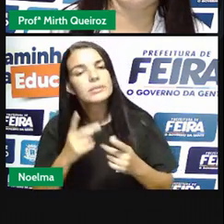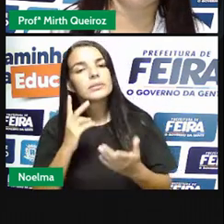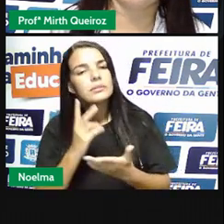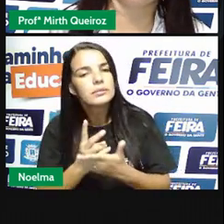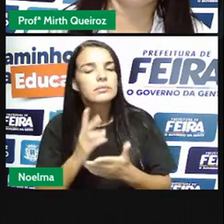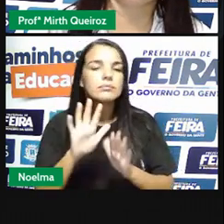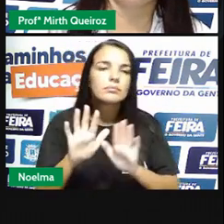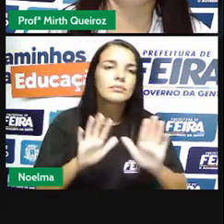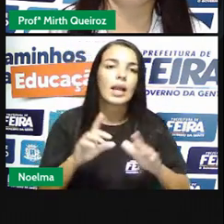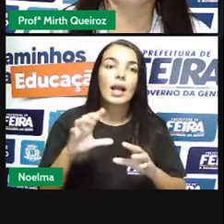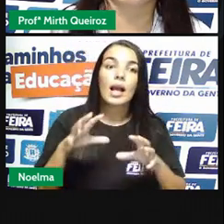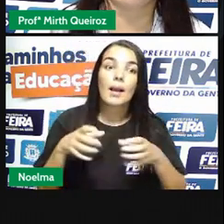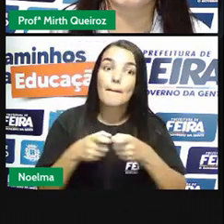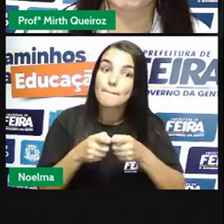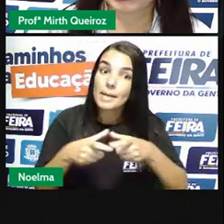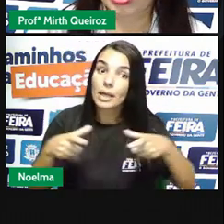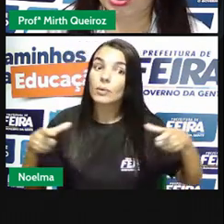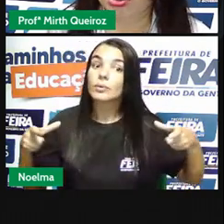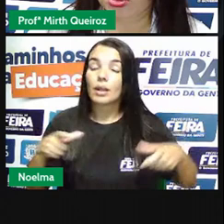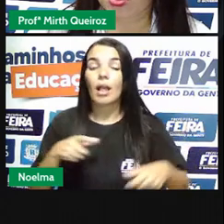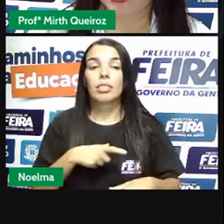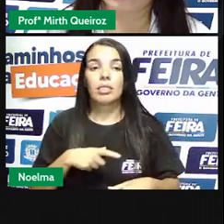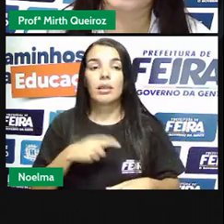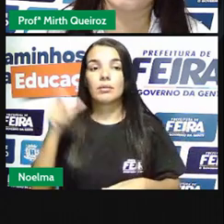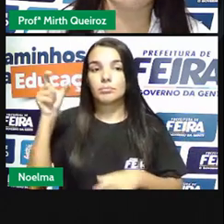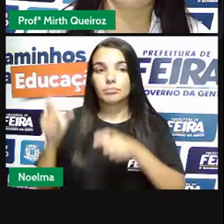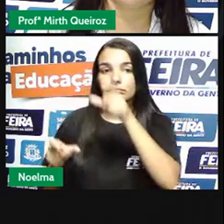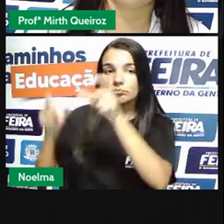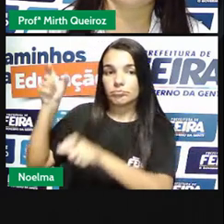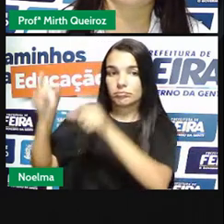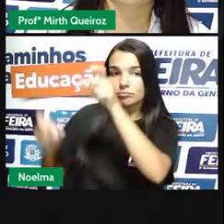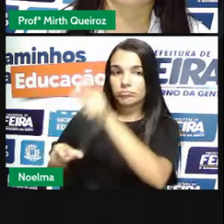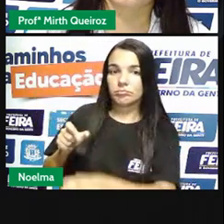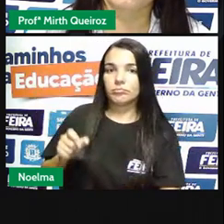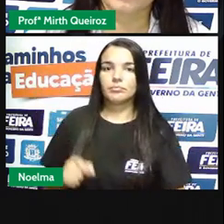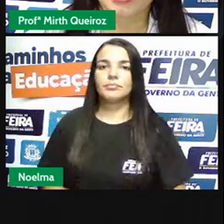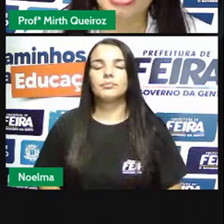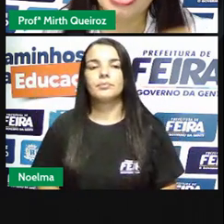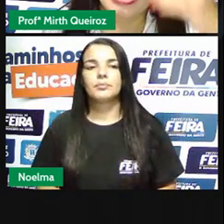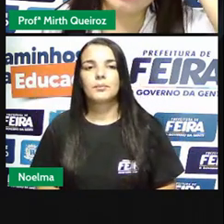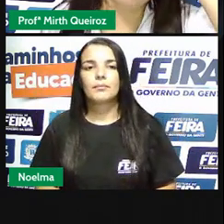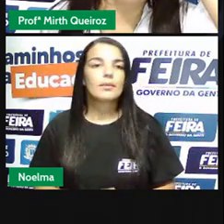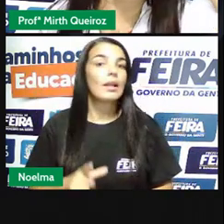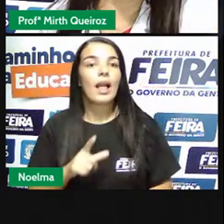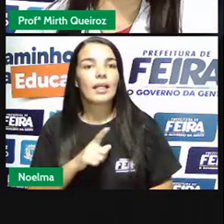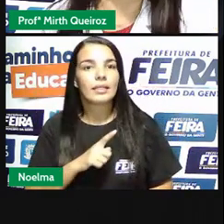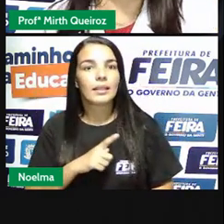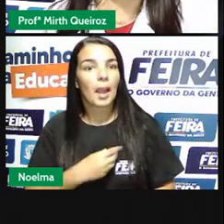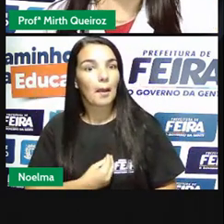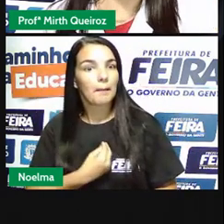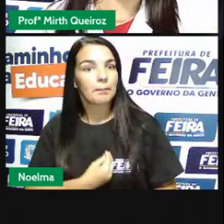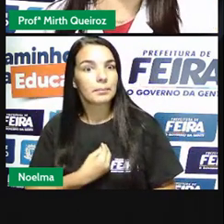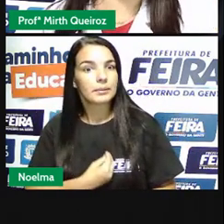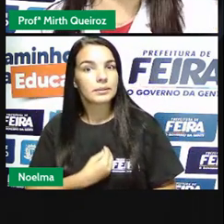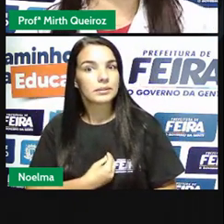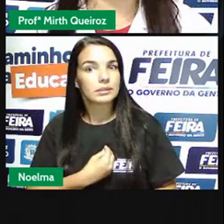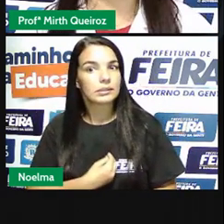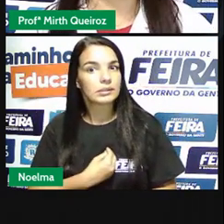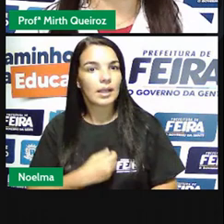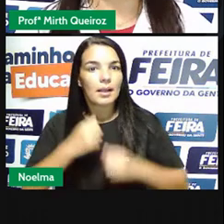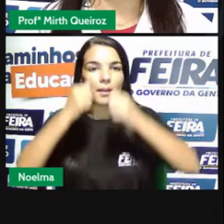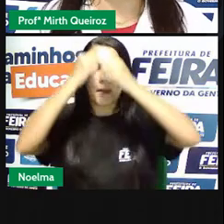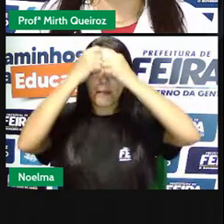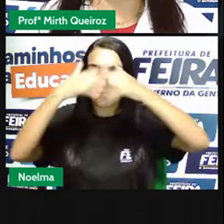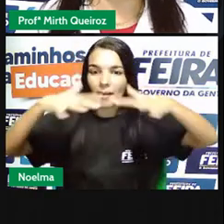geralmente a maioria deles vai estar presente aí nos pontos tá com a presença de elementos